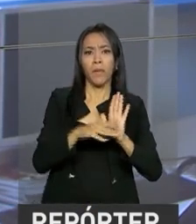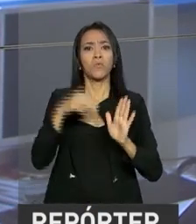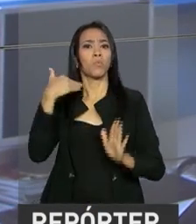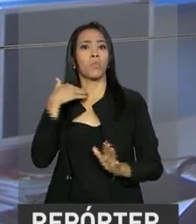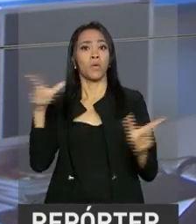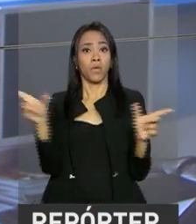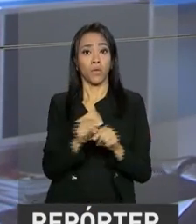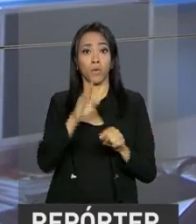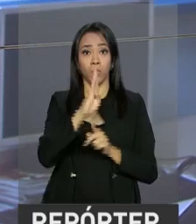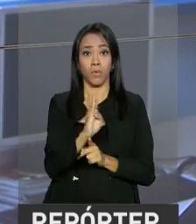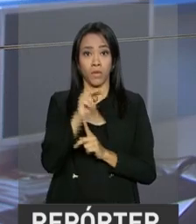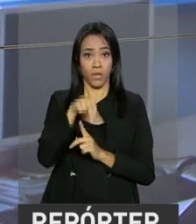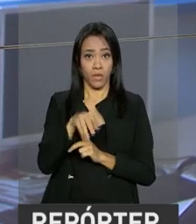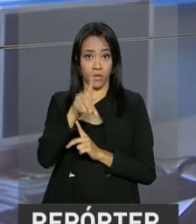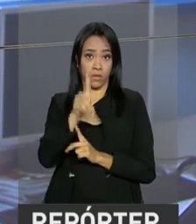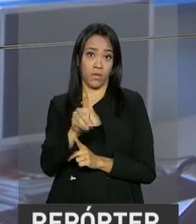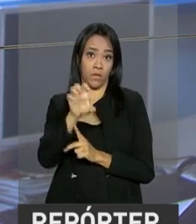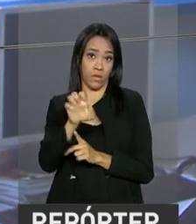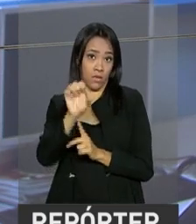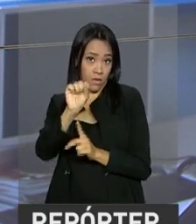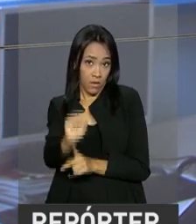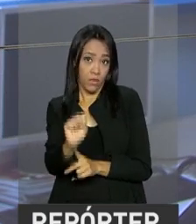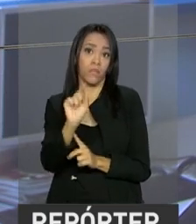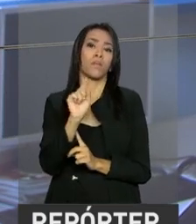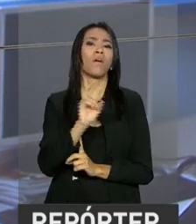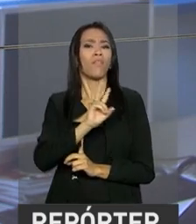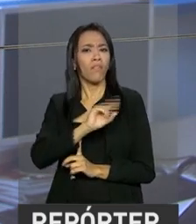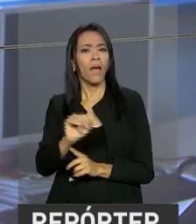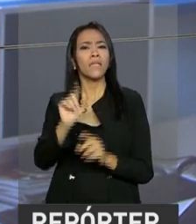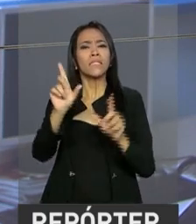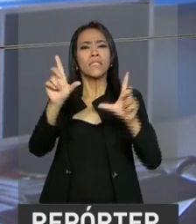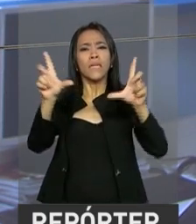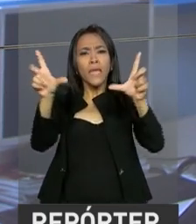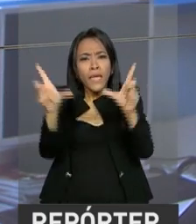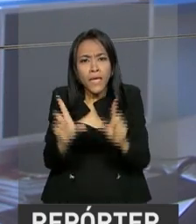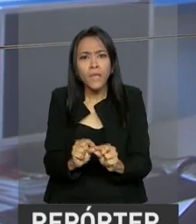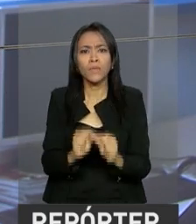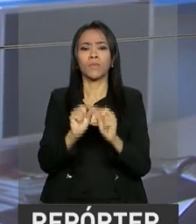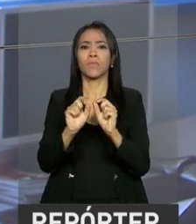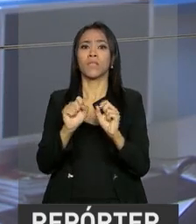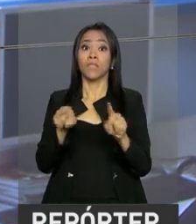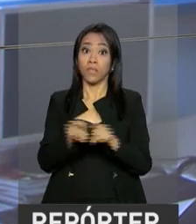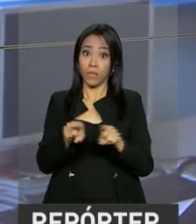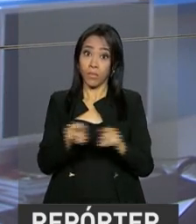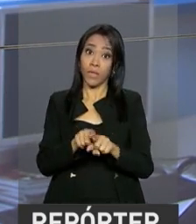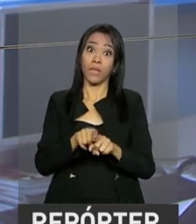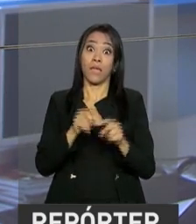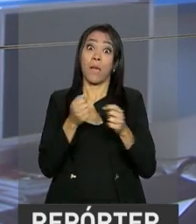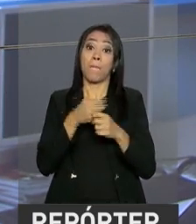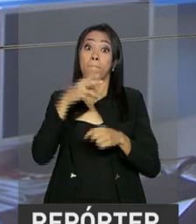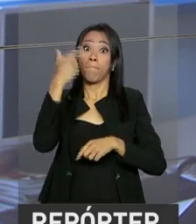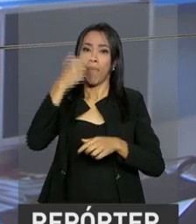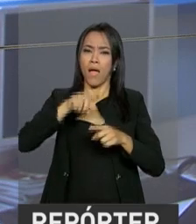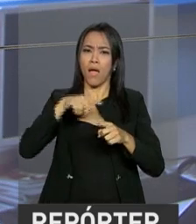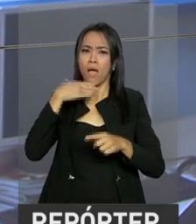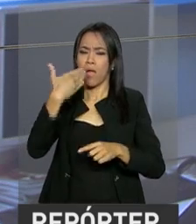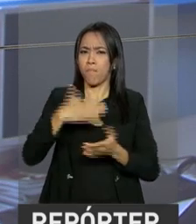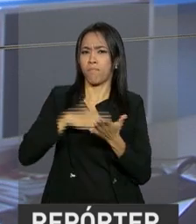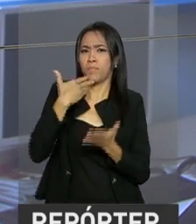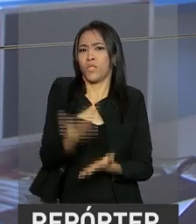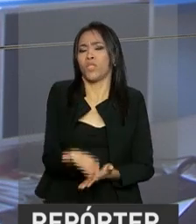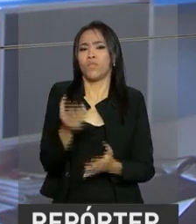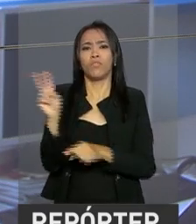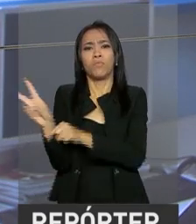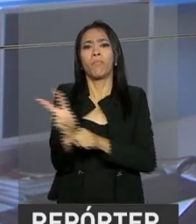Nacional de desenvolvimento econômico e social devem simplificar e ampliar o acesso ao crédito para micro pequenas e